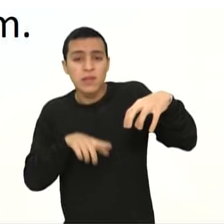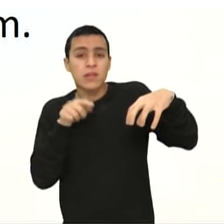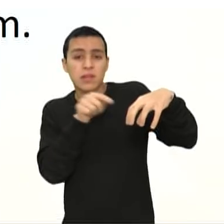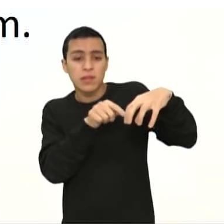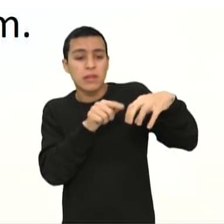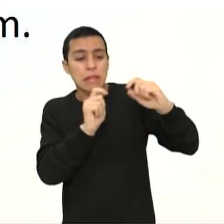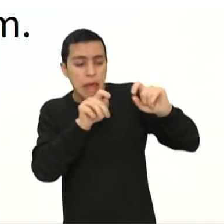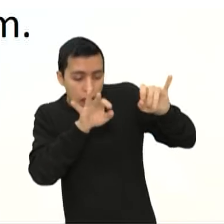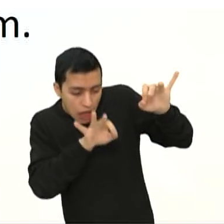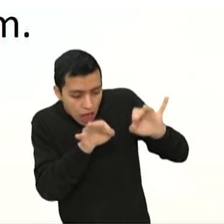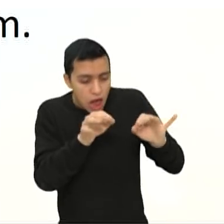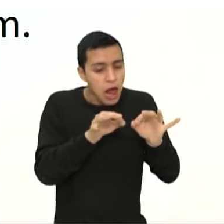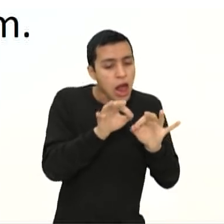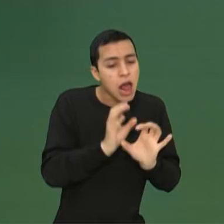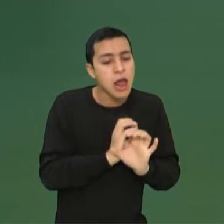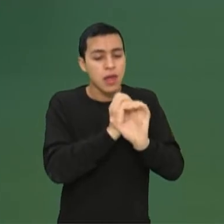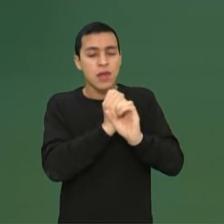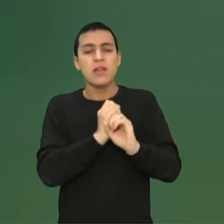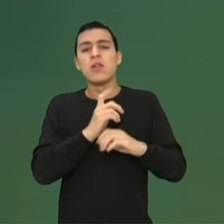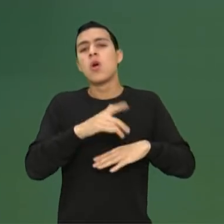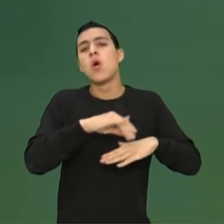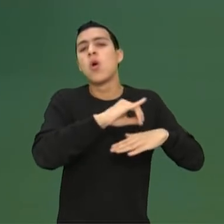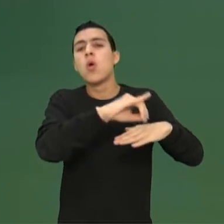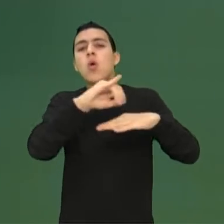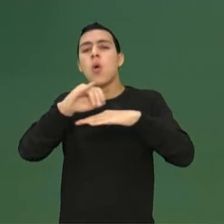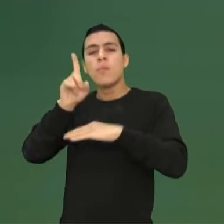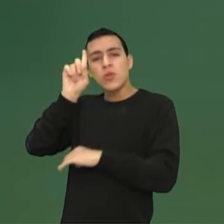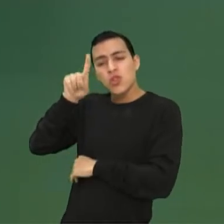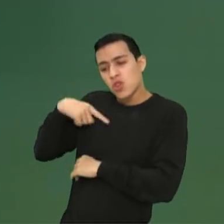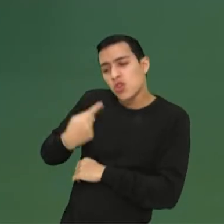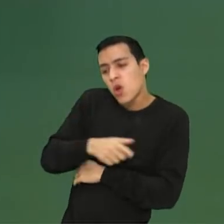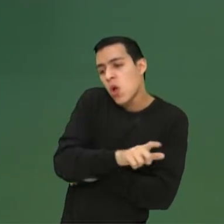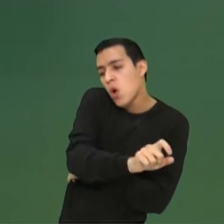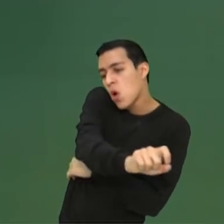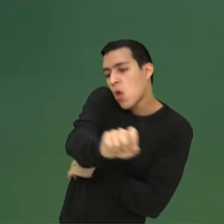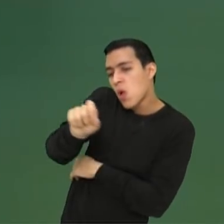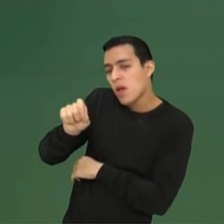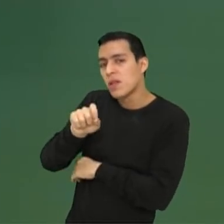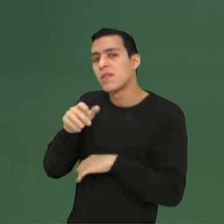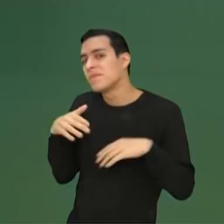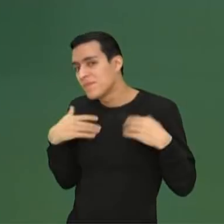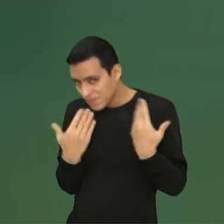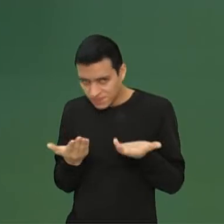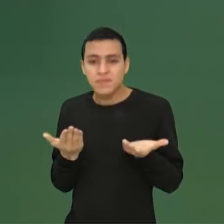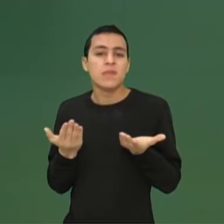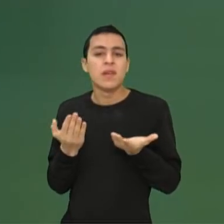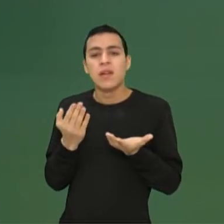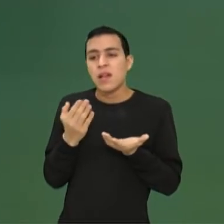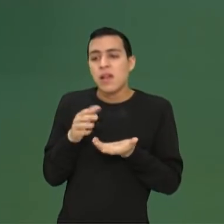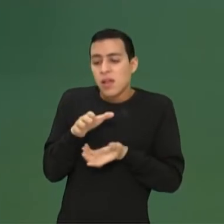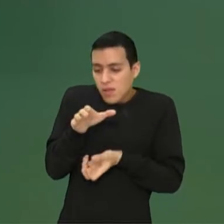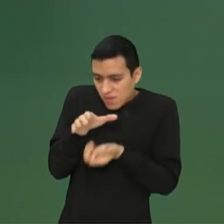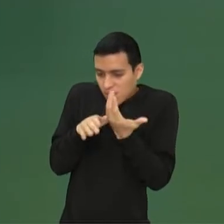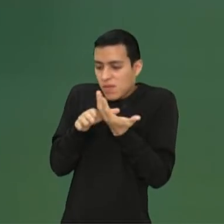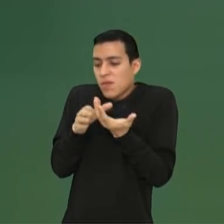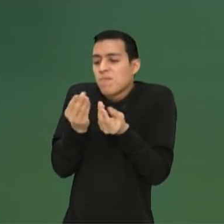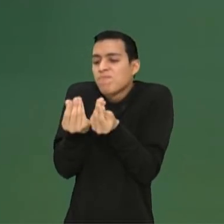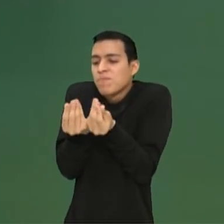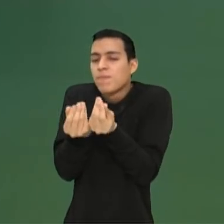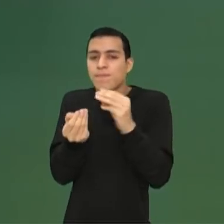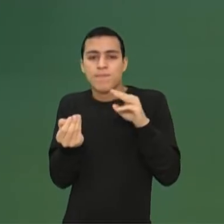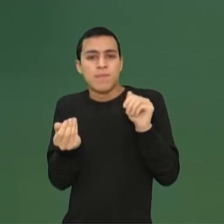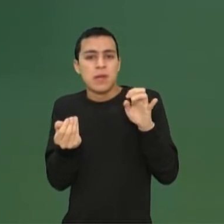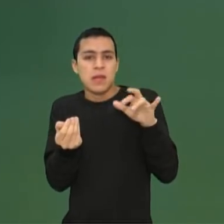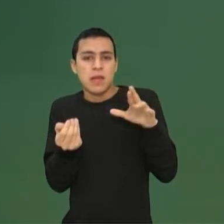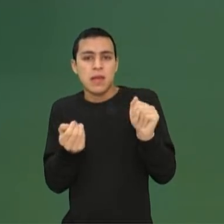ser medido. Então, os nossos objetos do dia a dia, eles são constituídos de matéria. Então,